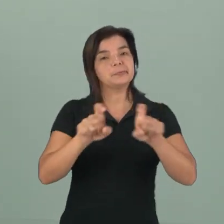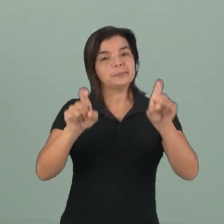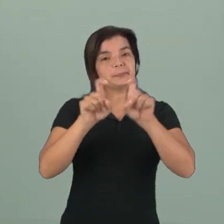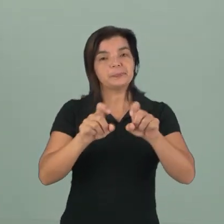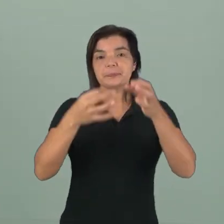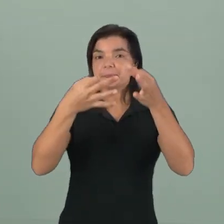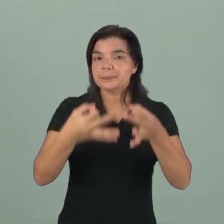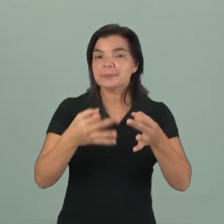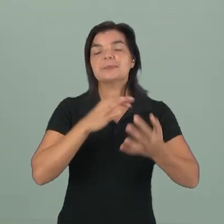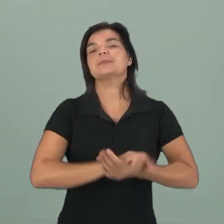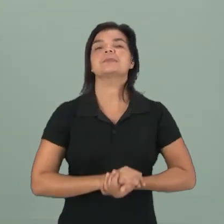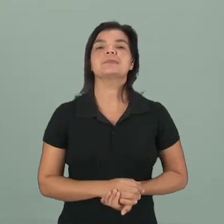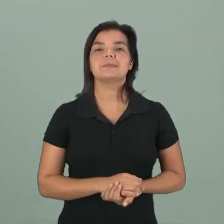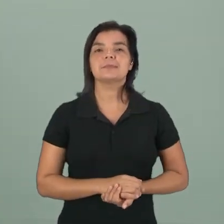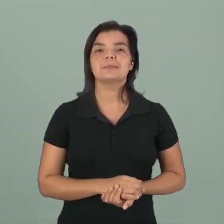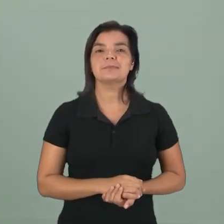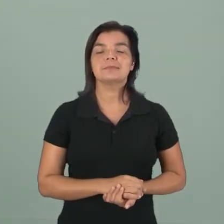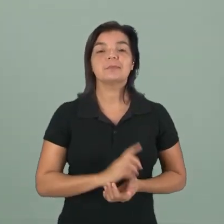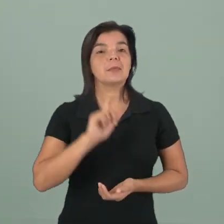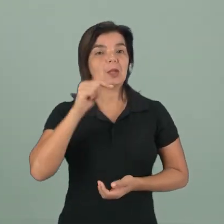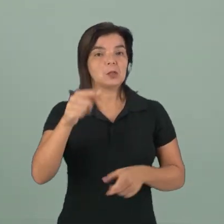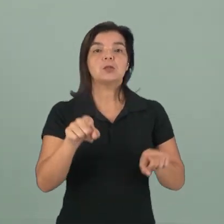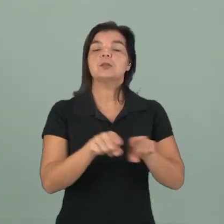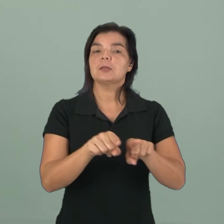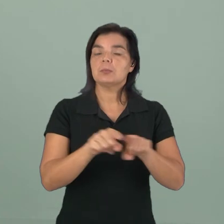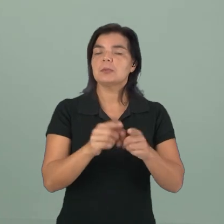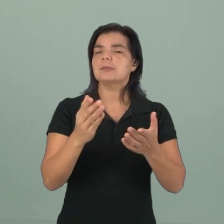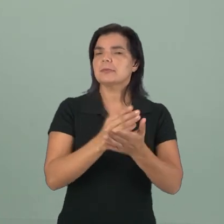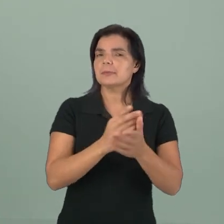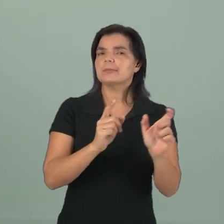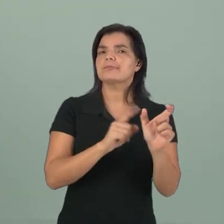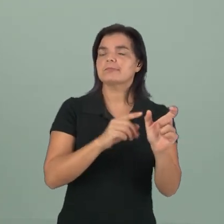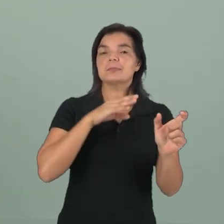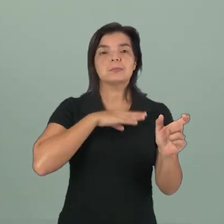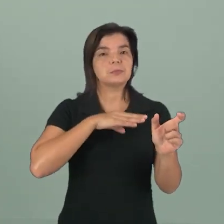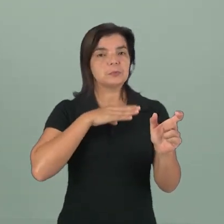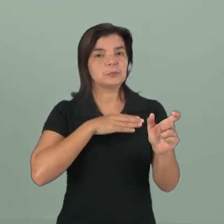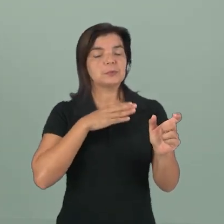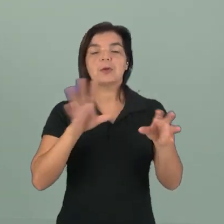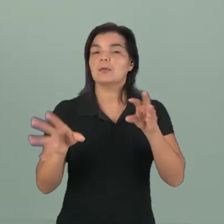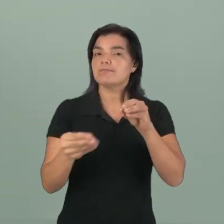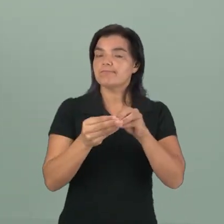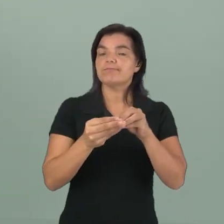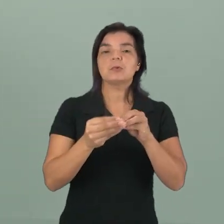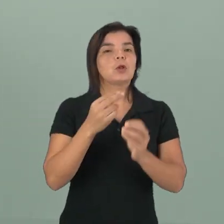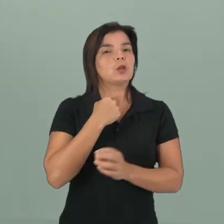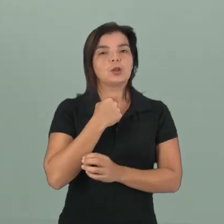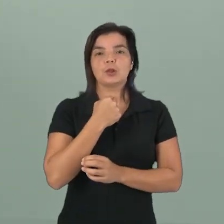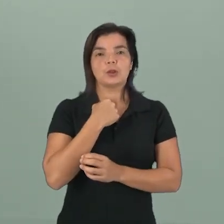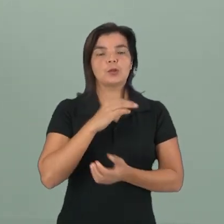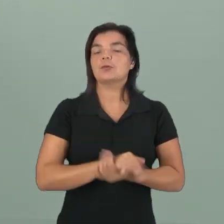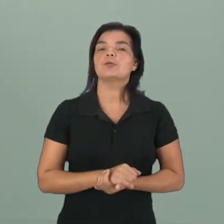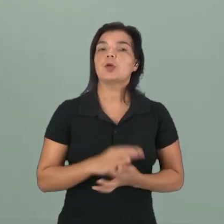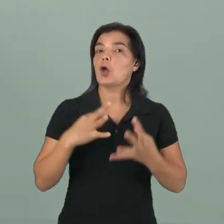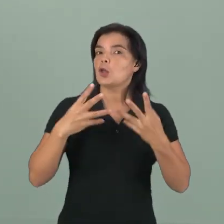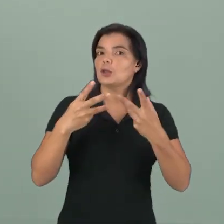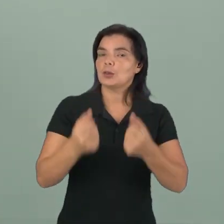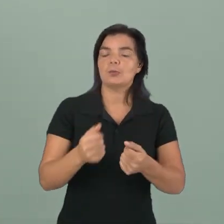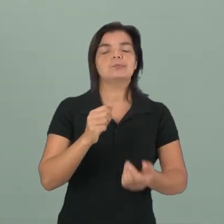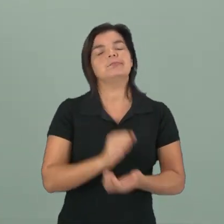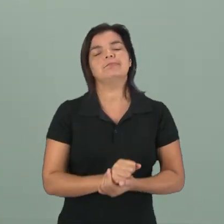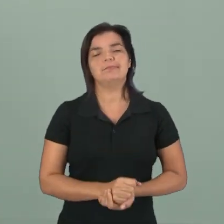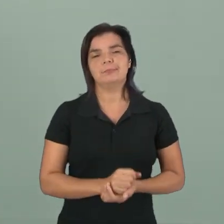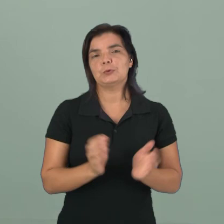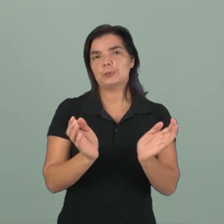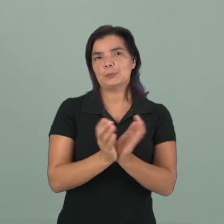área, certo? As outras todas eu tenho sempre uma palavrinha ali em português infiltrada, então elas não podem ser consideradas todas desse